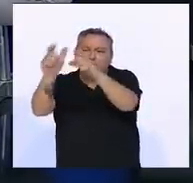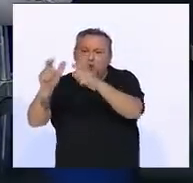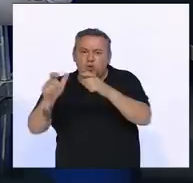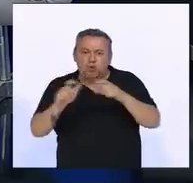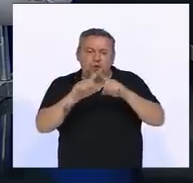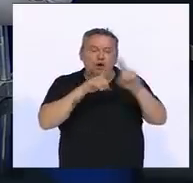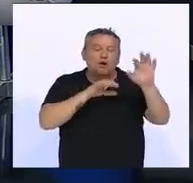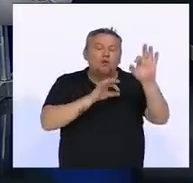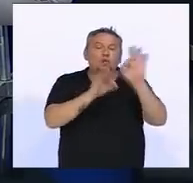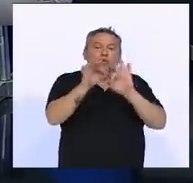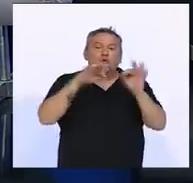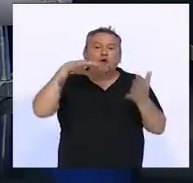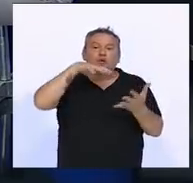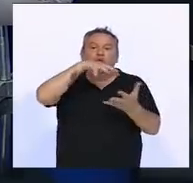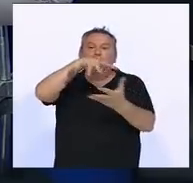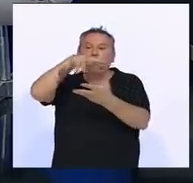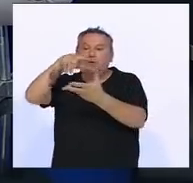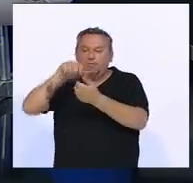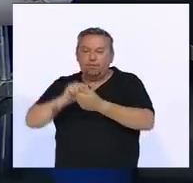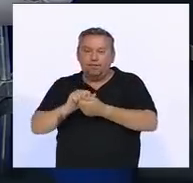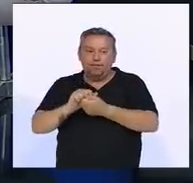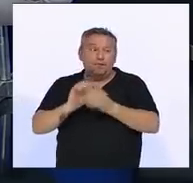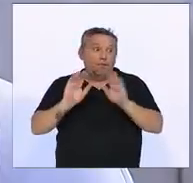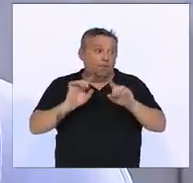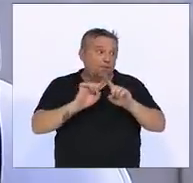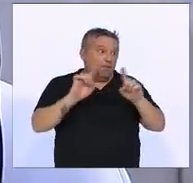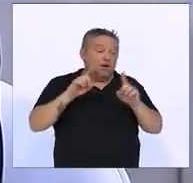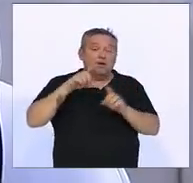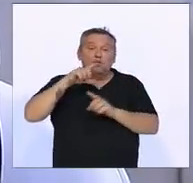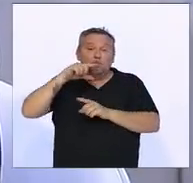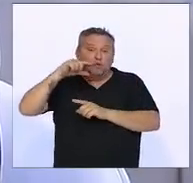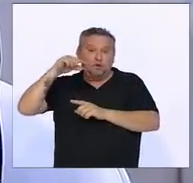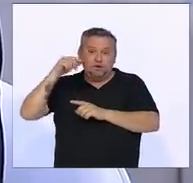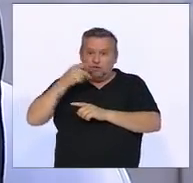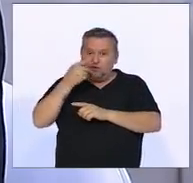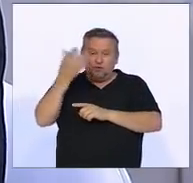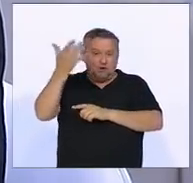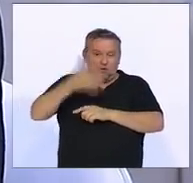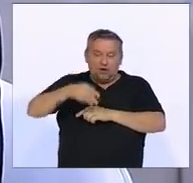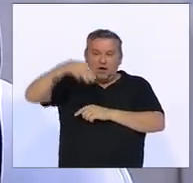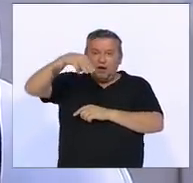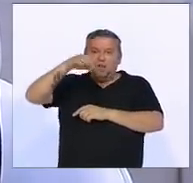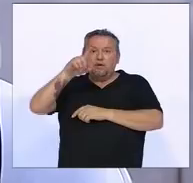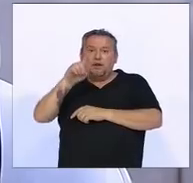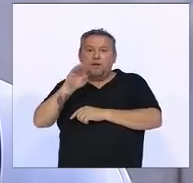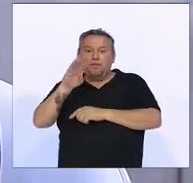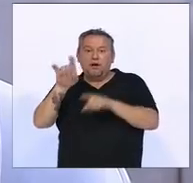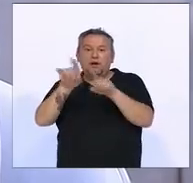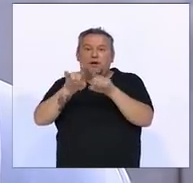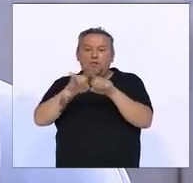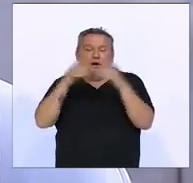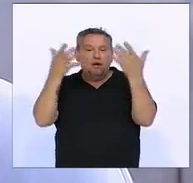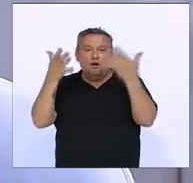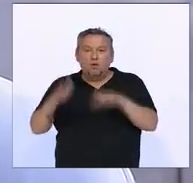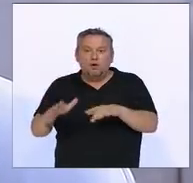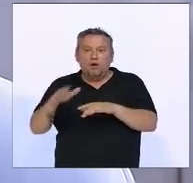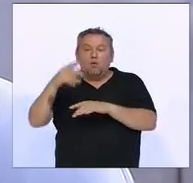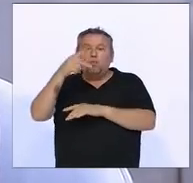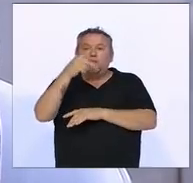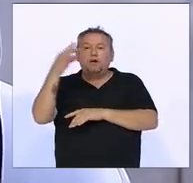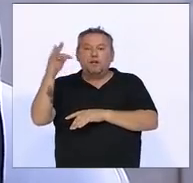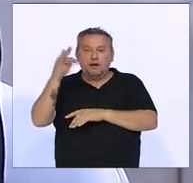global. Agora, o Ciro diz que não quer governar nem com o MDB e que prefere também não governar com o